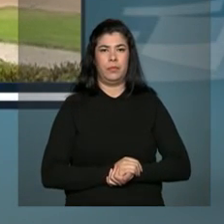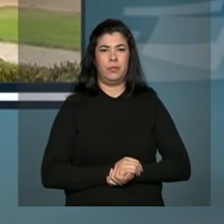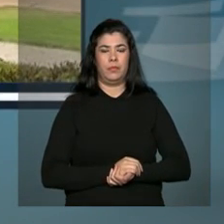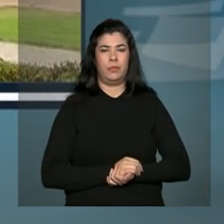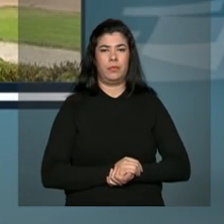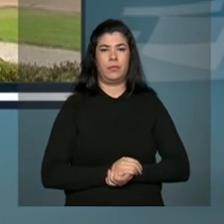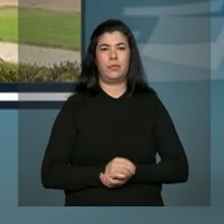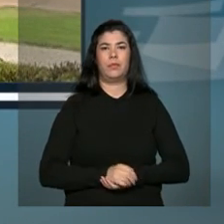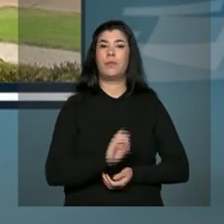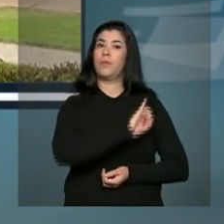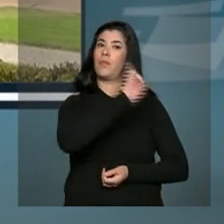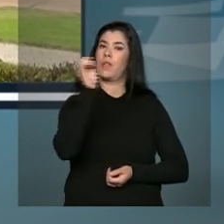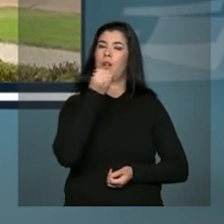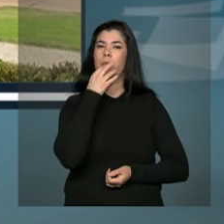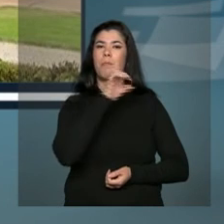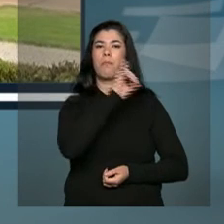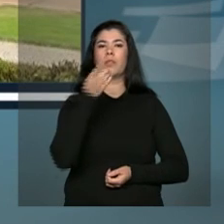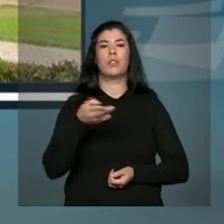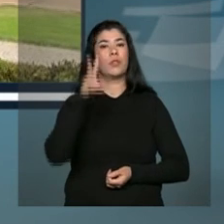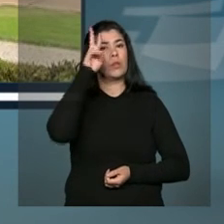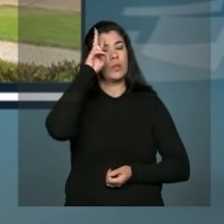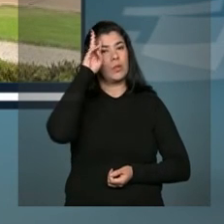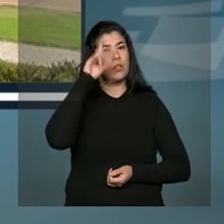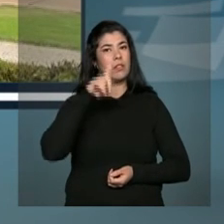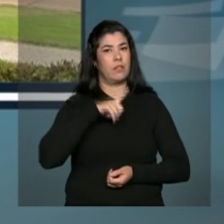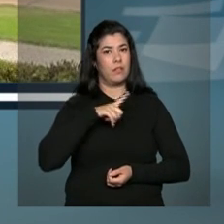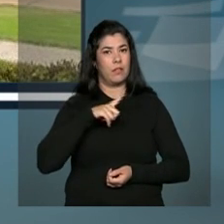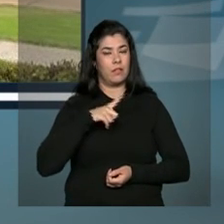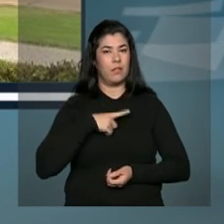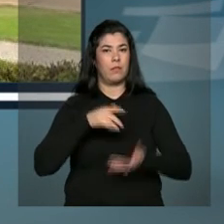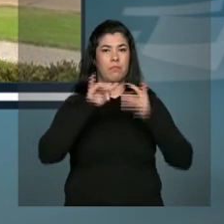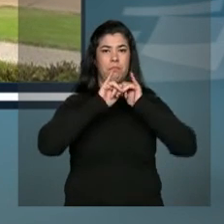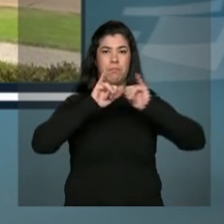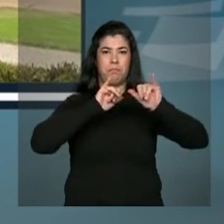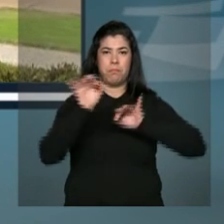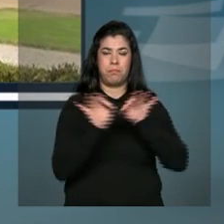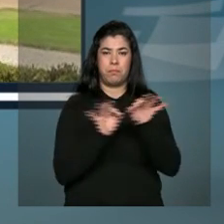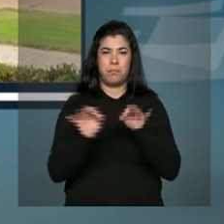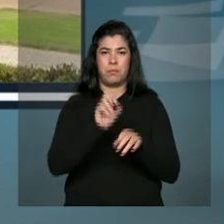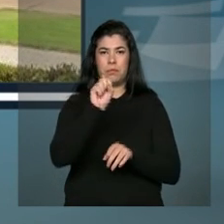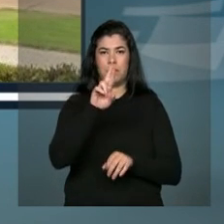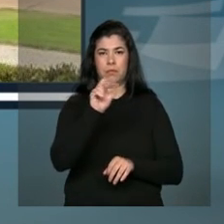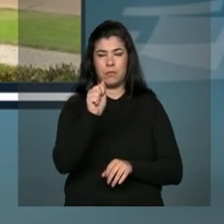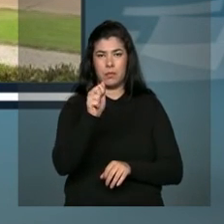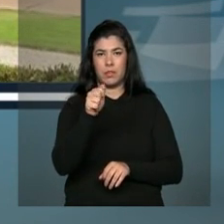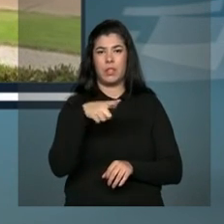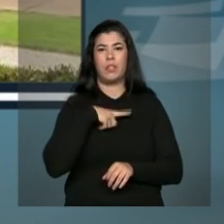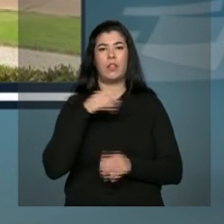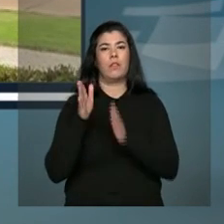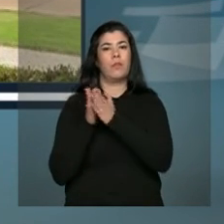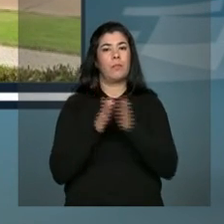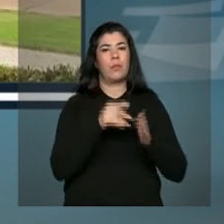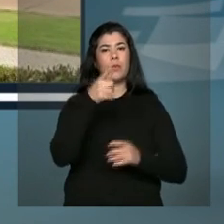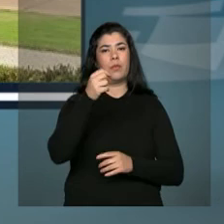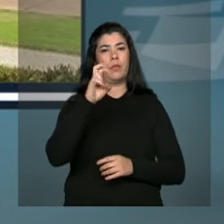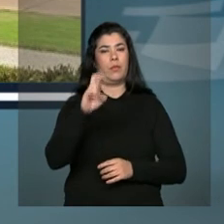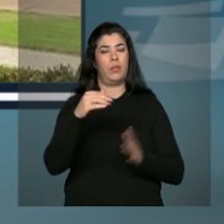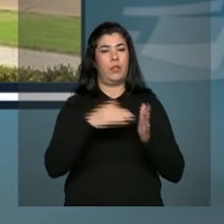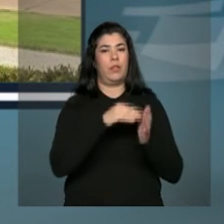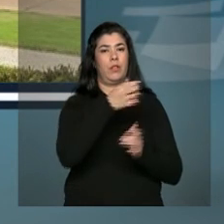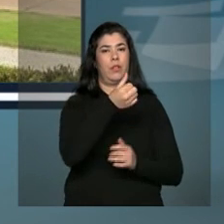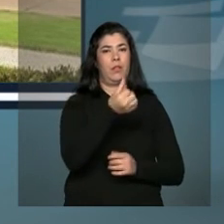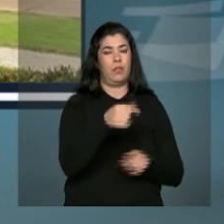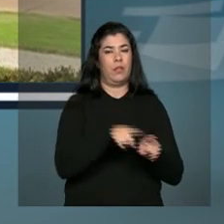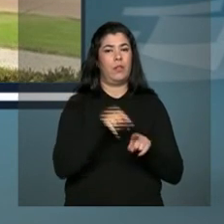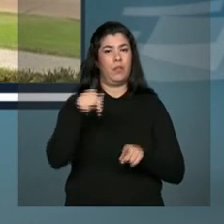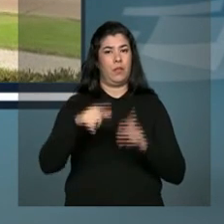Olá, bom dia. Nesta segunda-feira vai ser lançado o Plano Safra da Agricultura Familiar 2015-2016